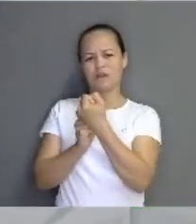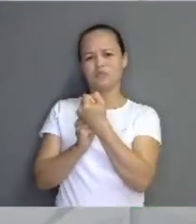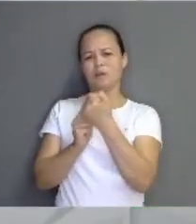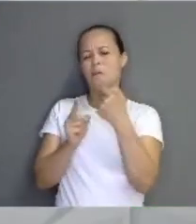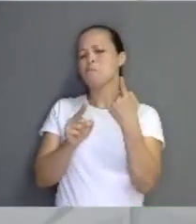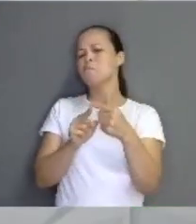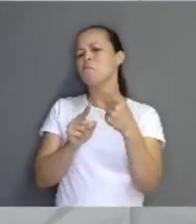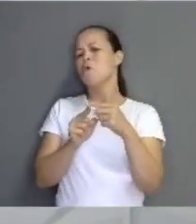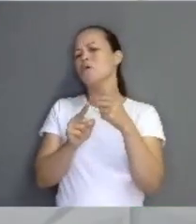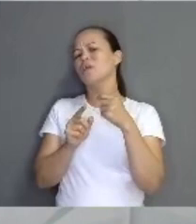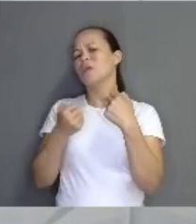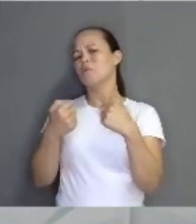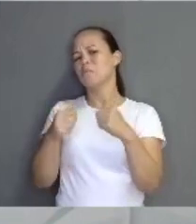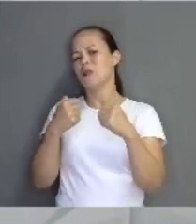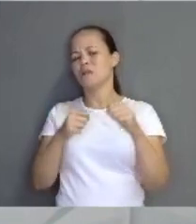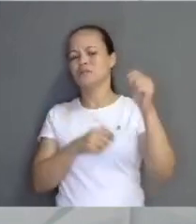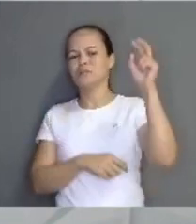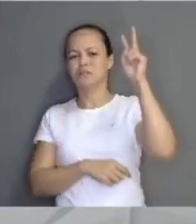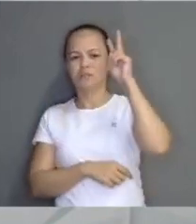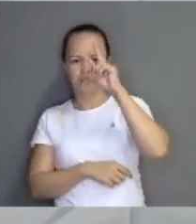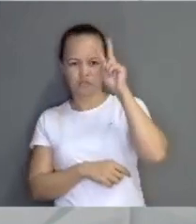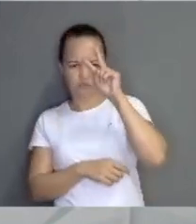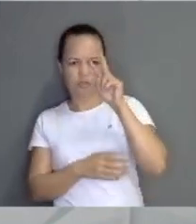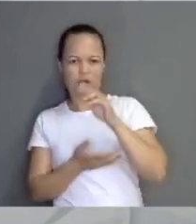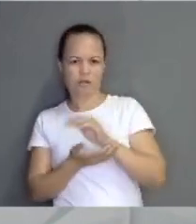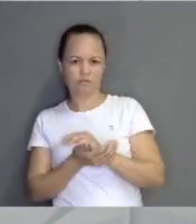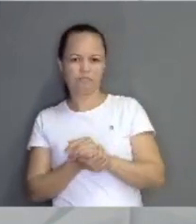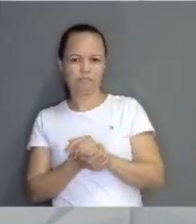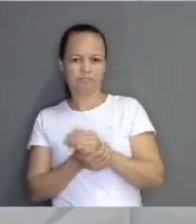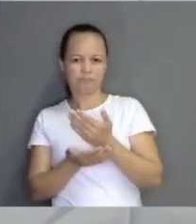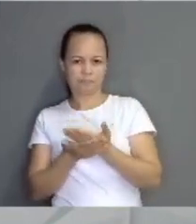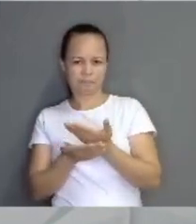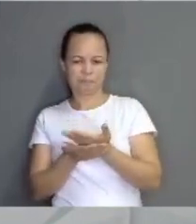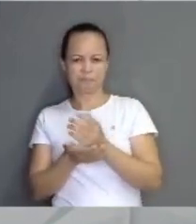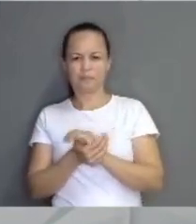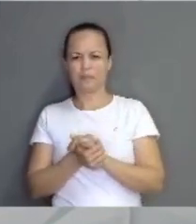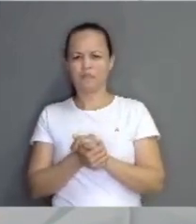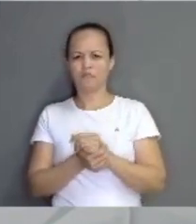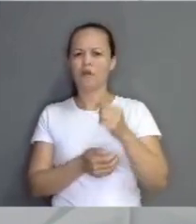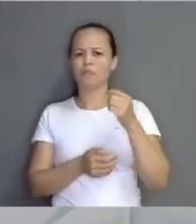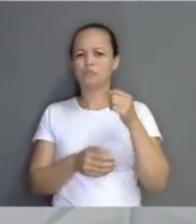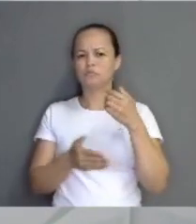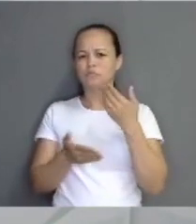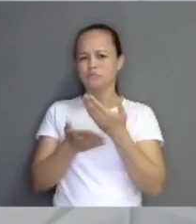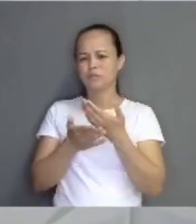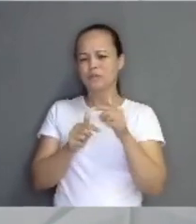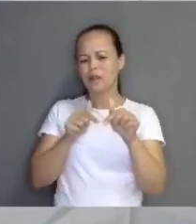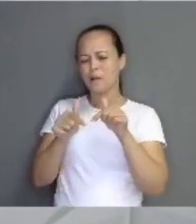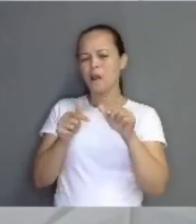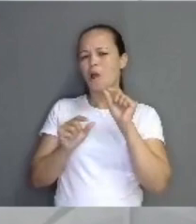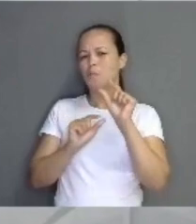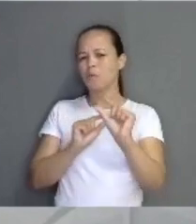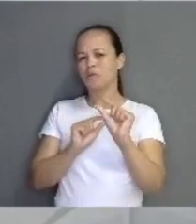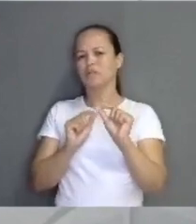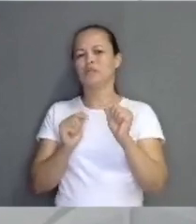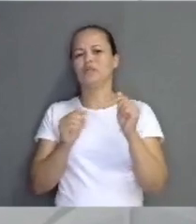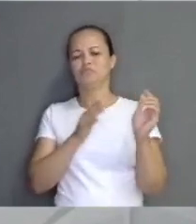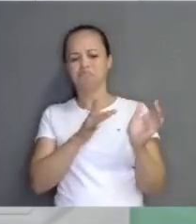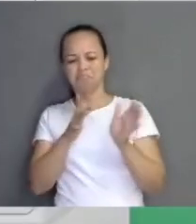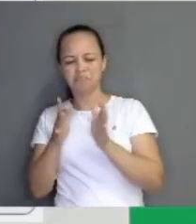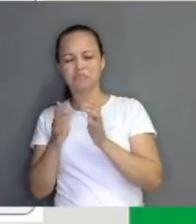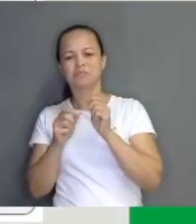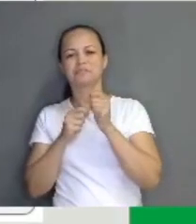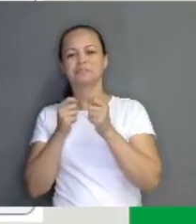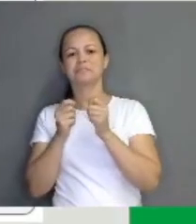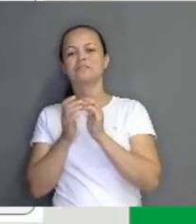em história? Vamos trabalhar um pouquinho? Vamos pensar? Vem comigo, me acompanha. Vê só.